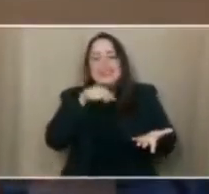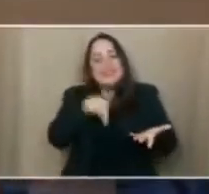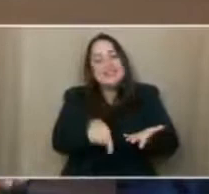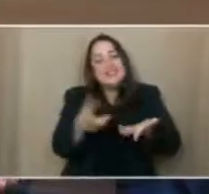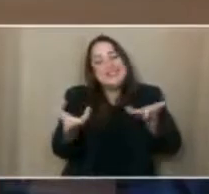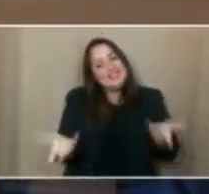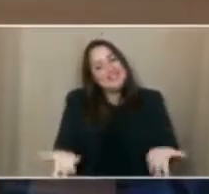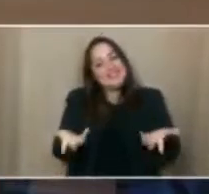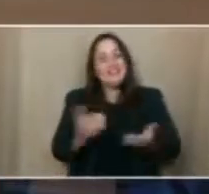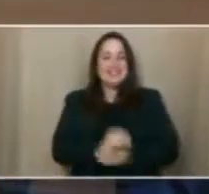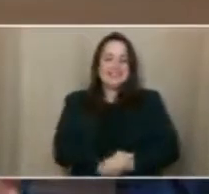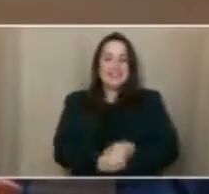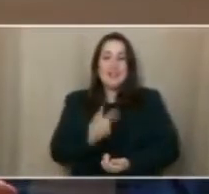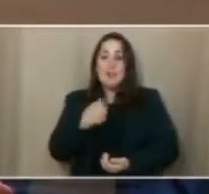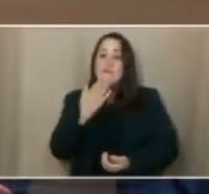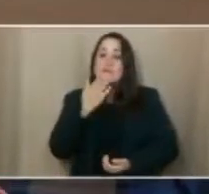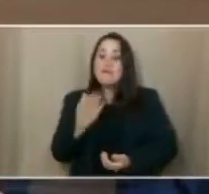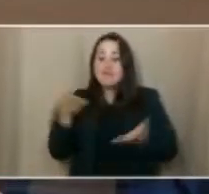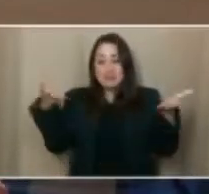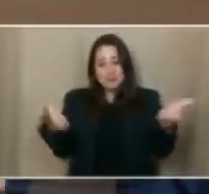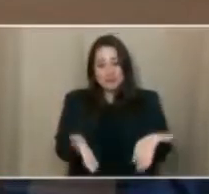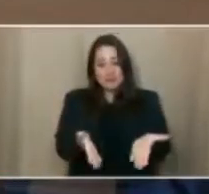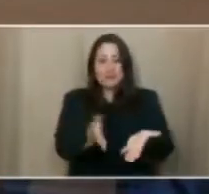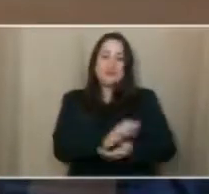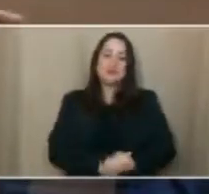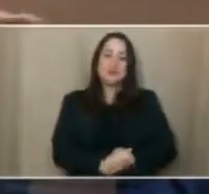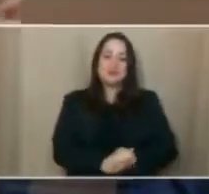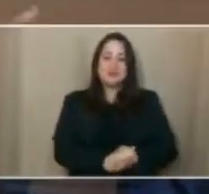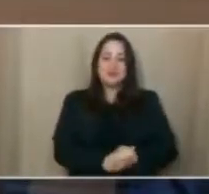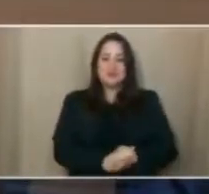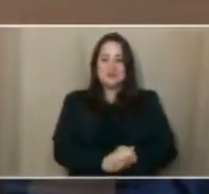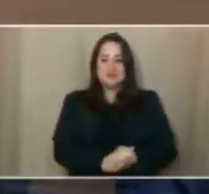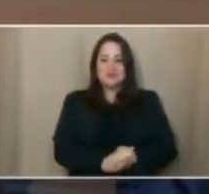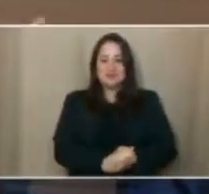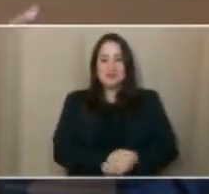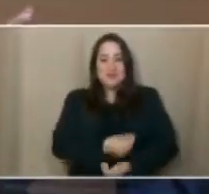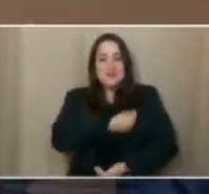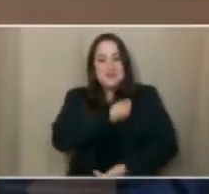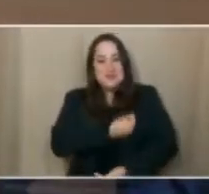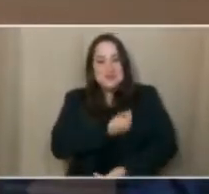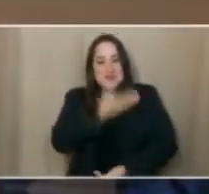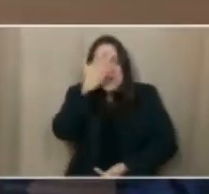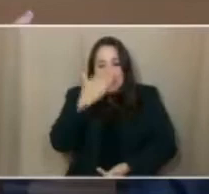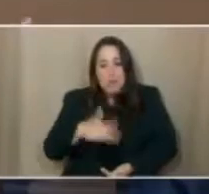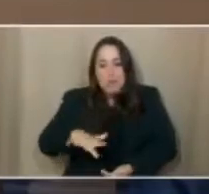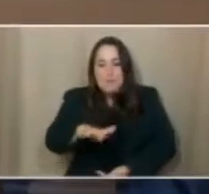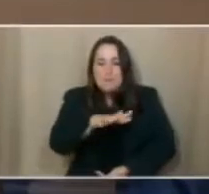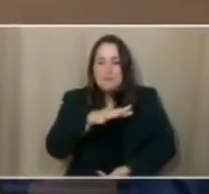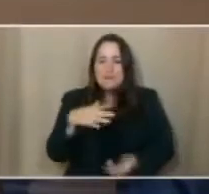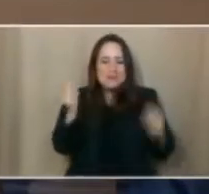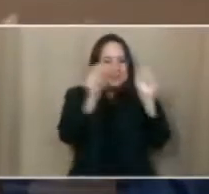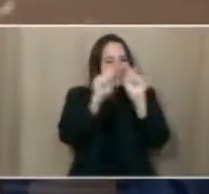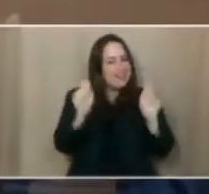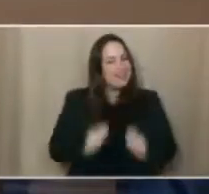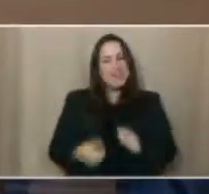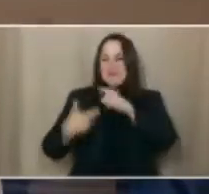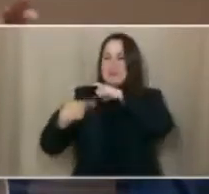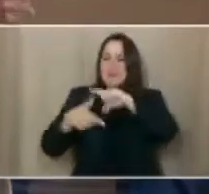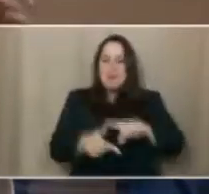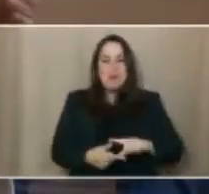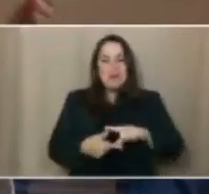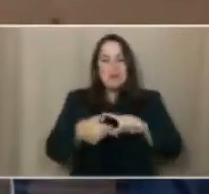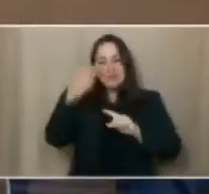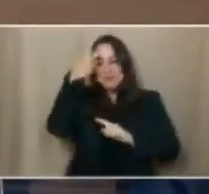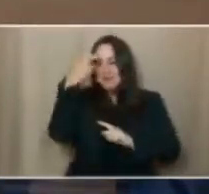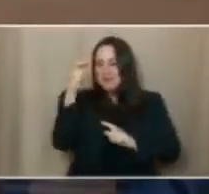Eu me alimento disto. Eu, convivendo com o meu povo de arte popular, de cultura, o nome